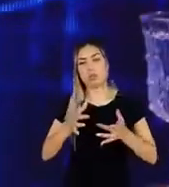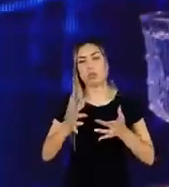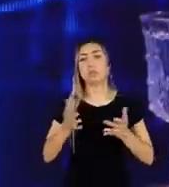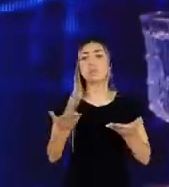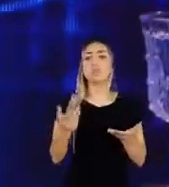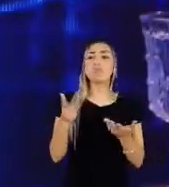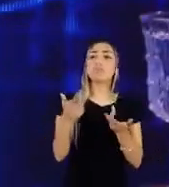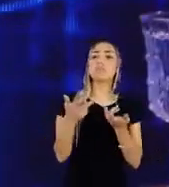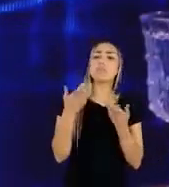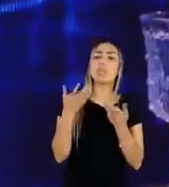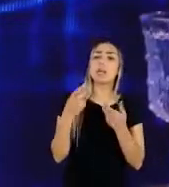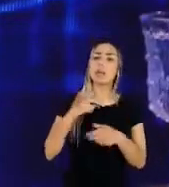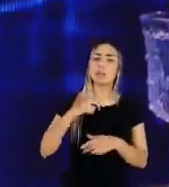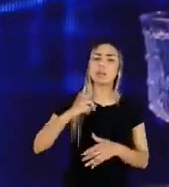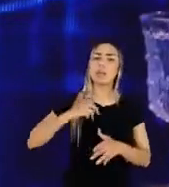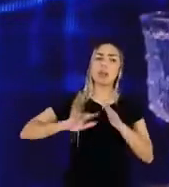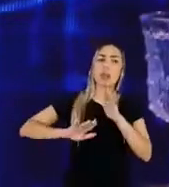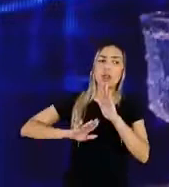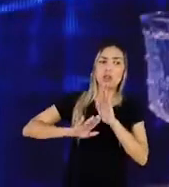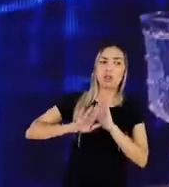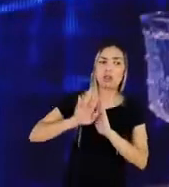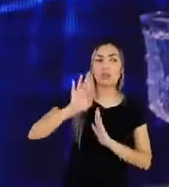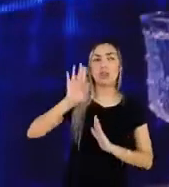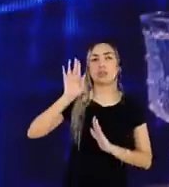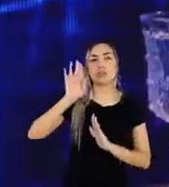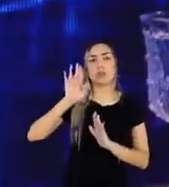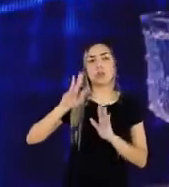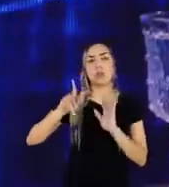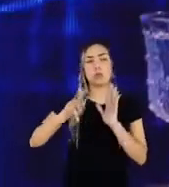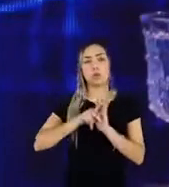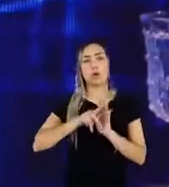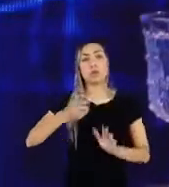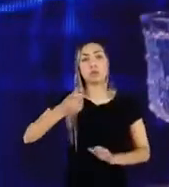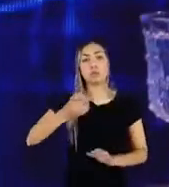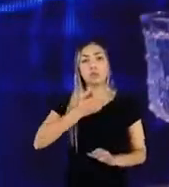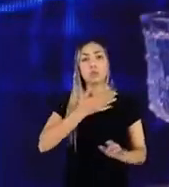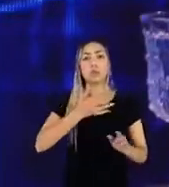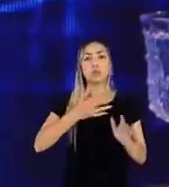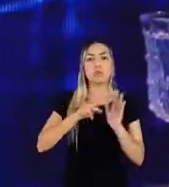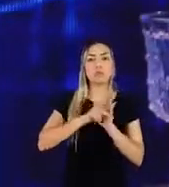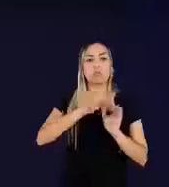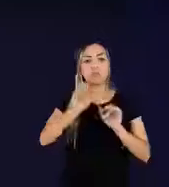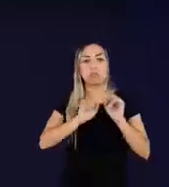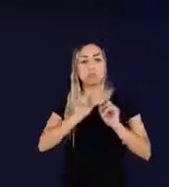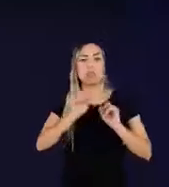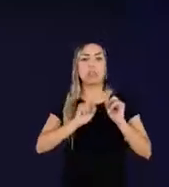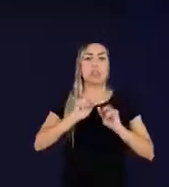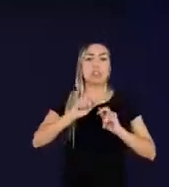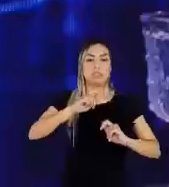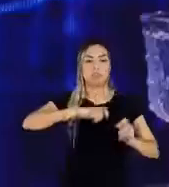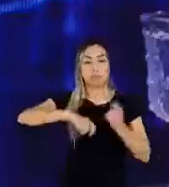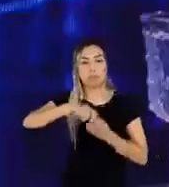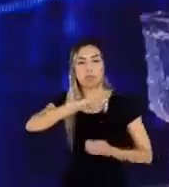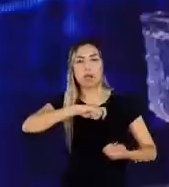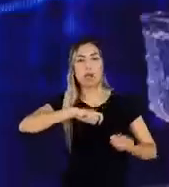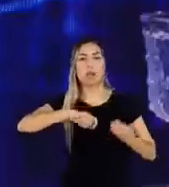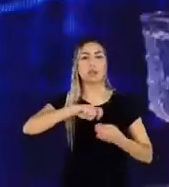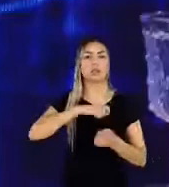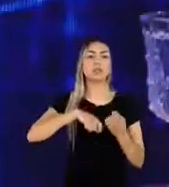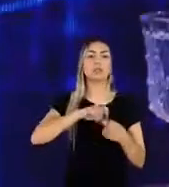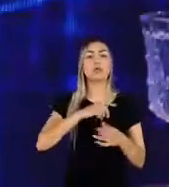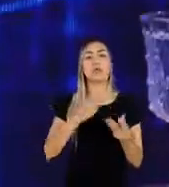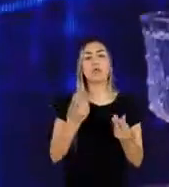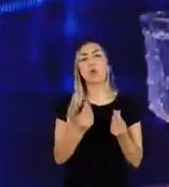evolução da regulação, de novo, sobre segurança de mercado, de como é que as comercializadoras